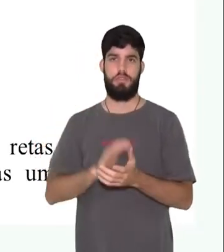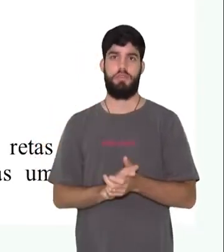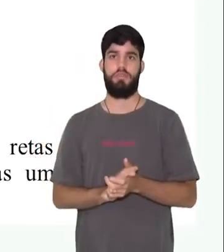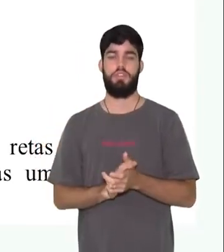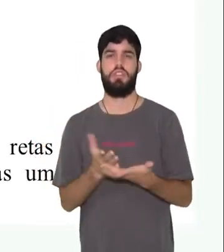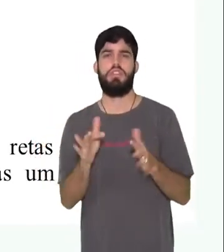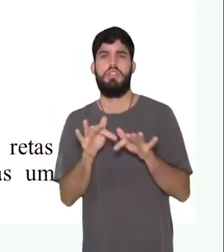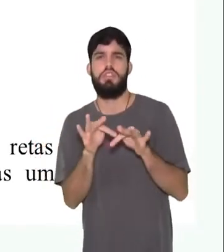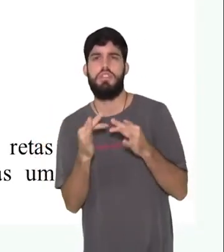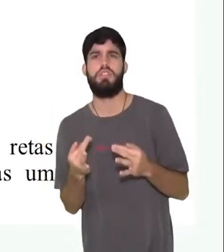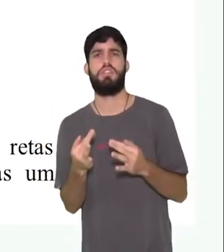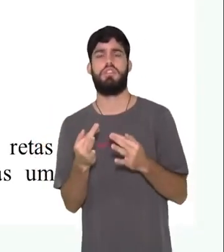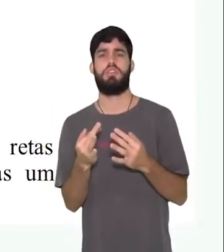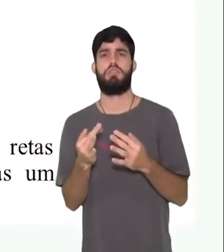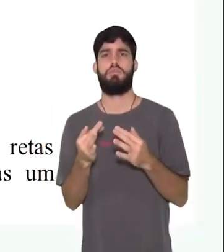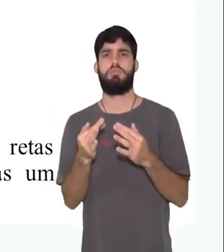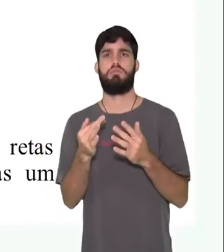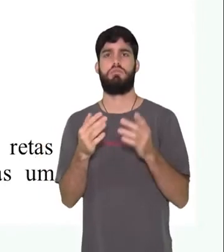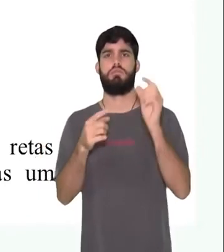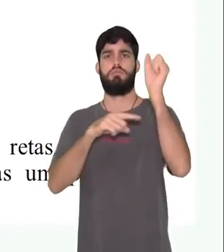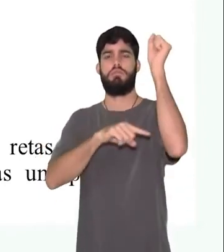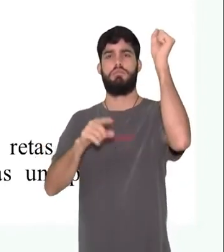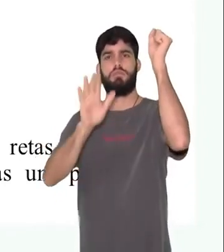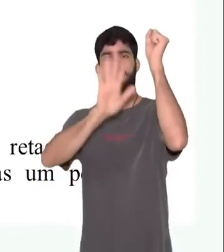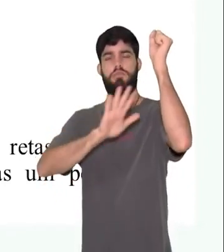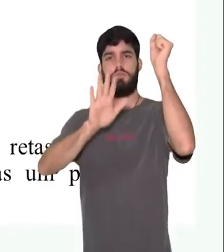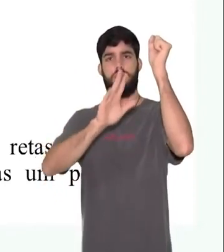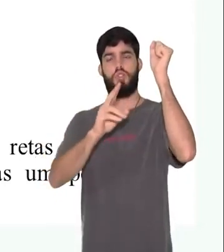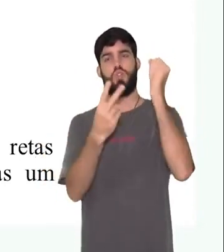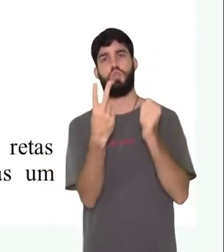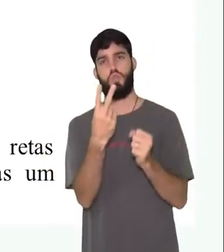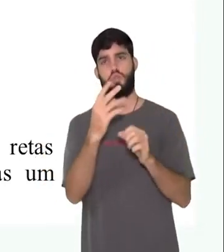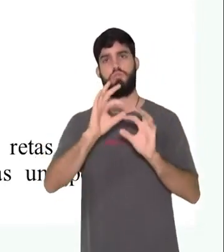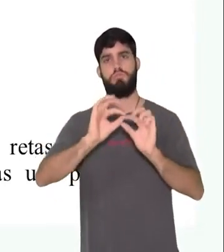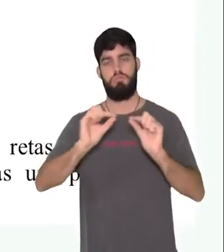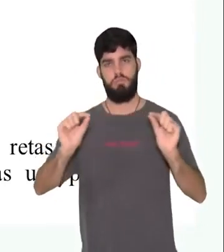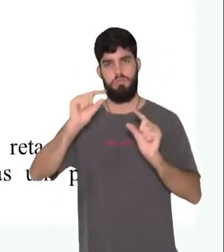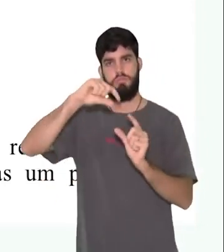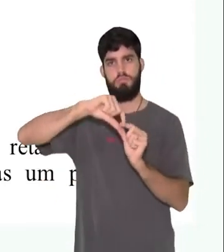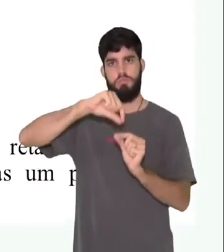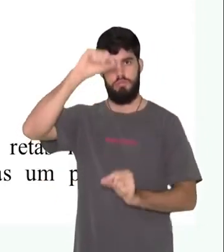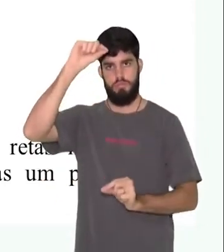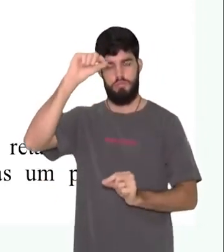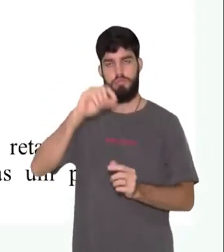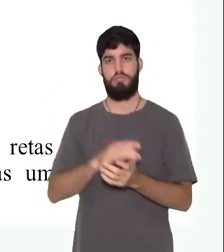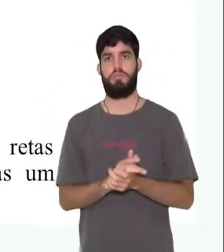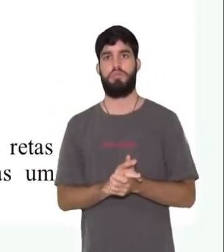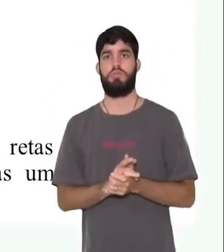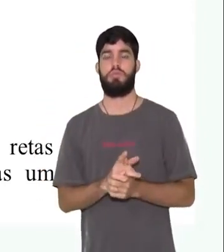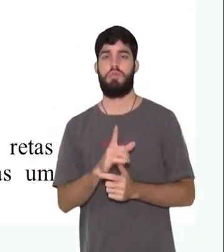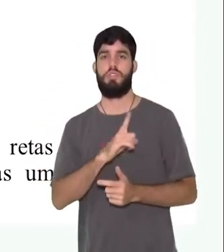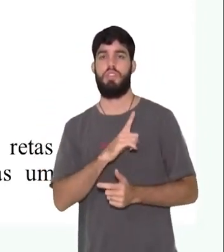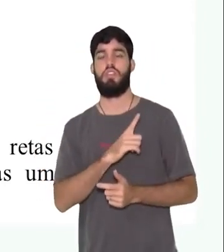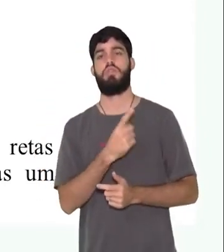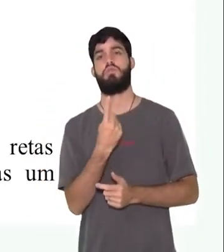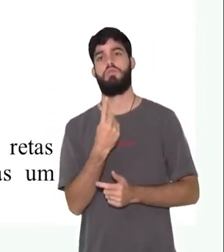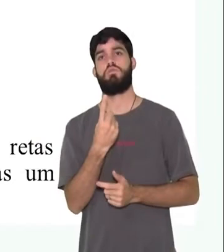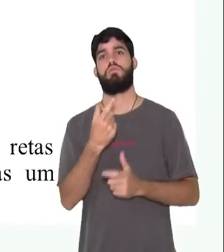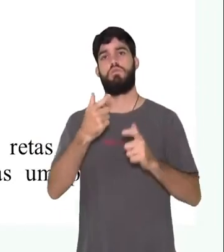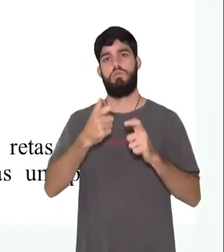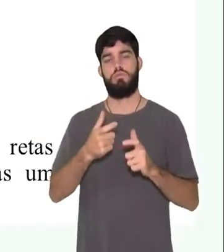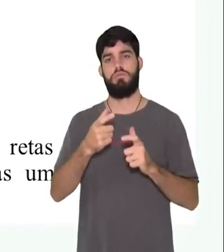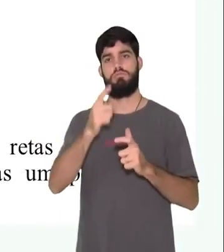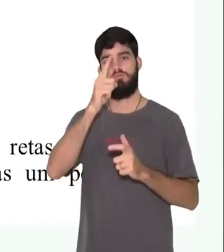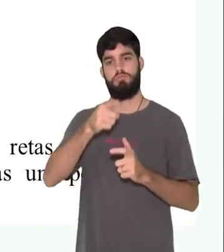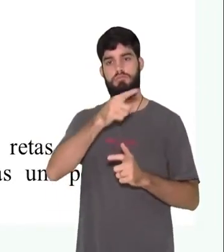simples o plano cartesiano é composto por duas retas perpendiculares ou seja retas que possuem apenas um ponto em